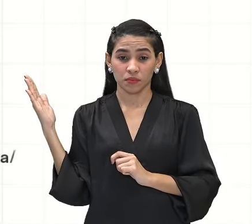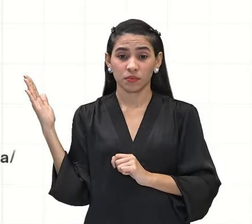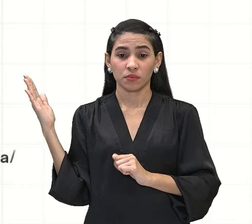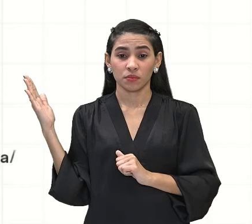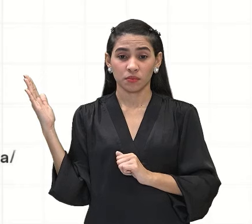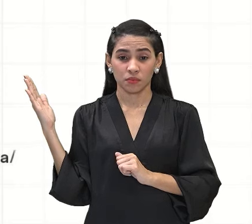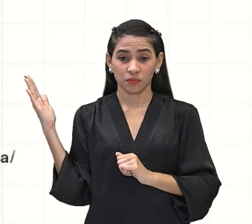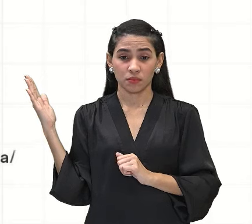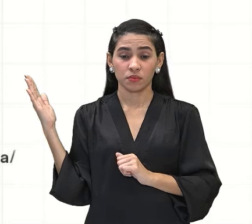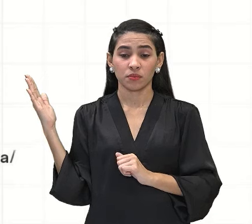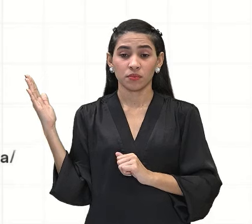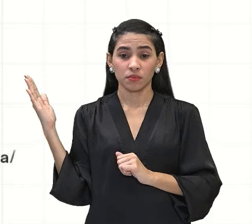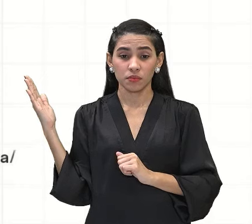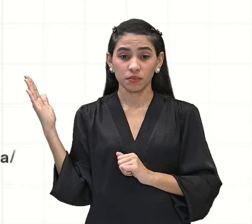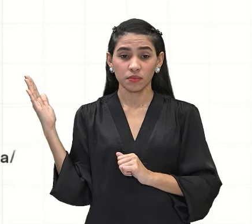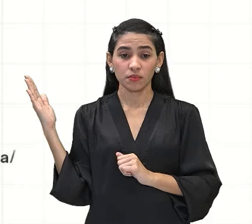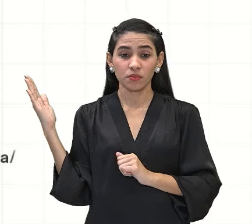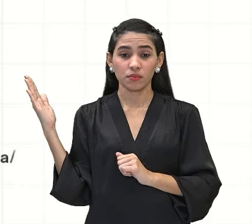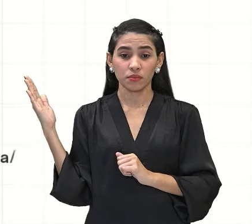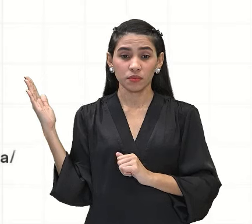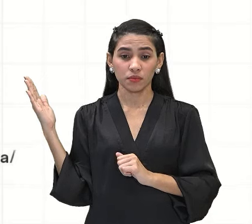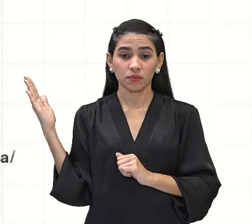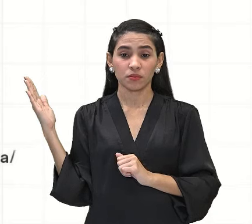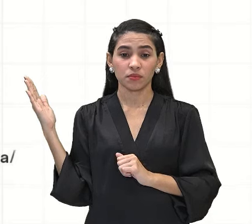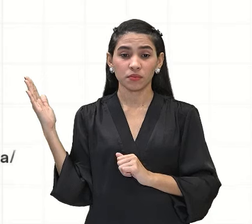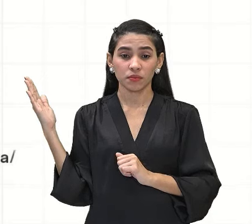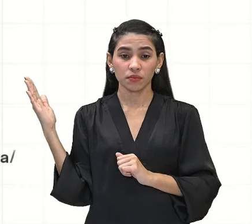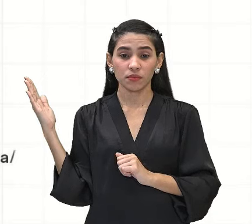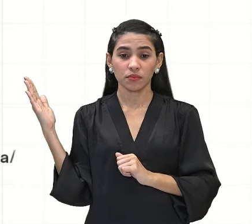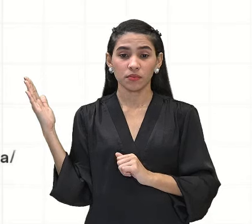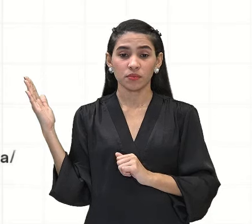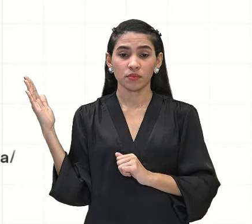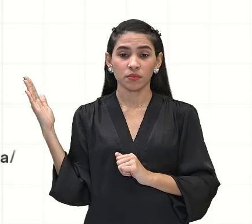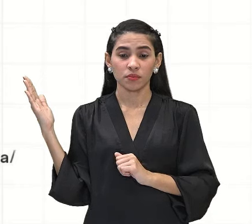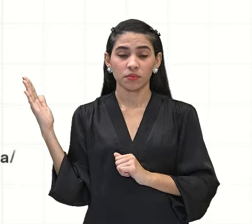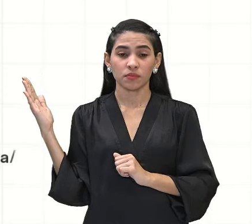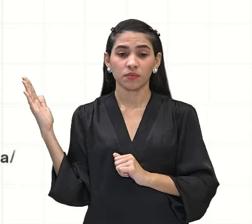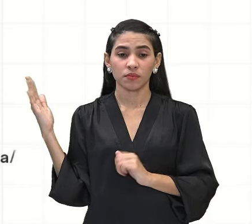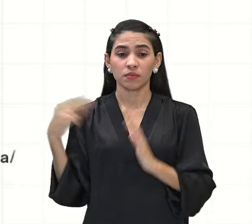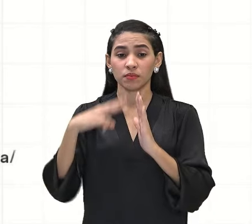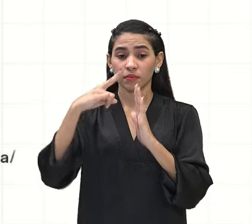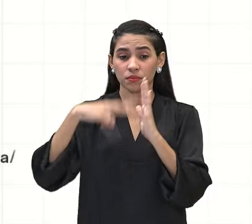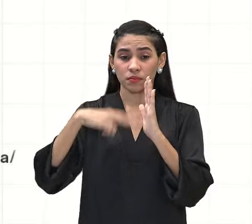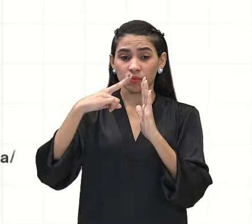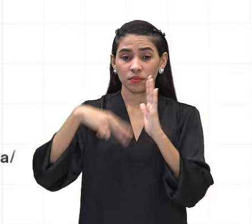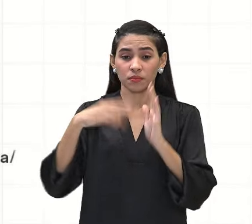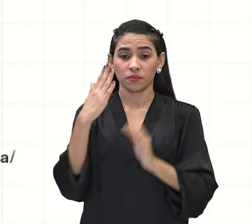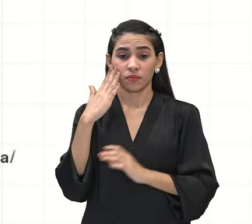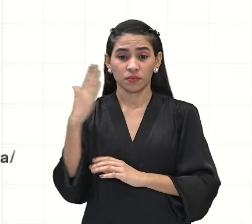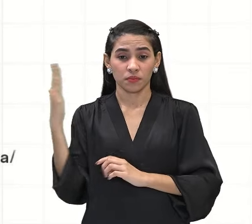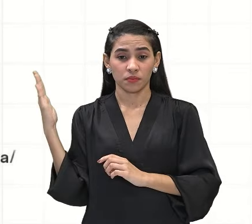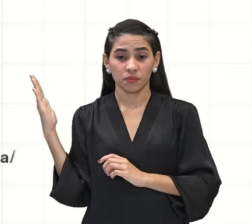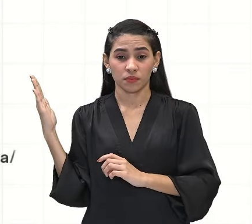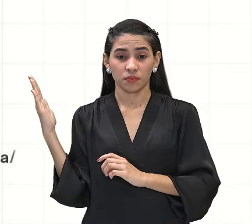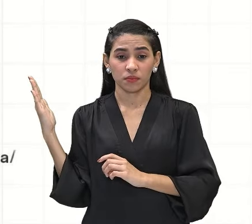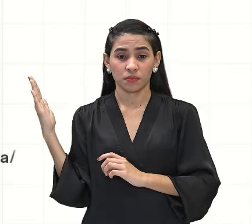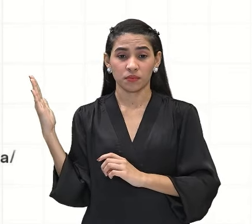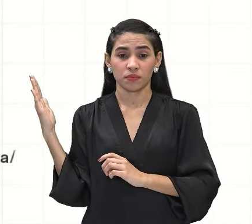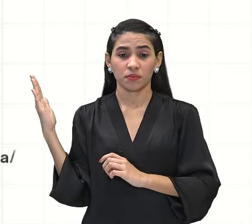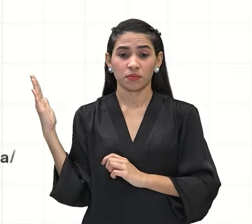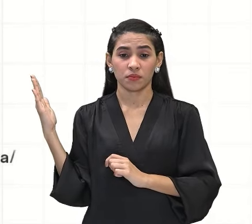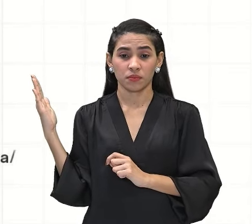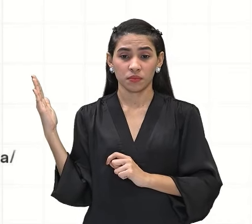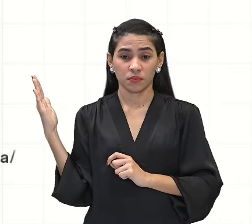semáforos solução que pode ser mais eficiente em muitos casos em uma rotatória o